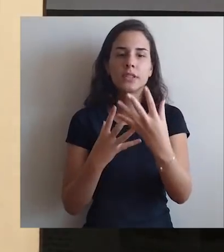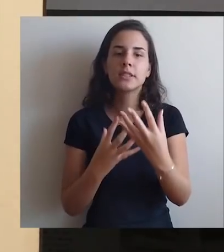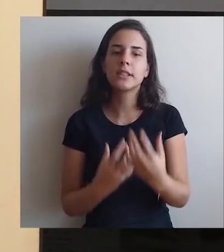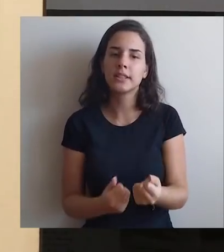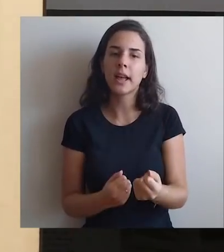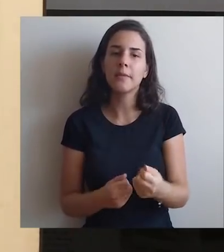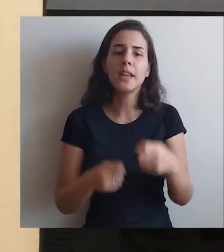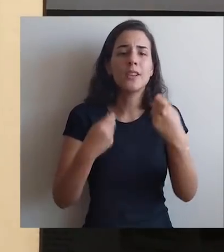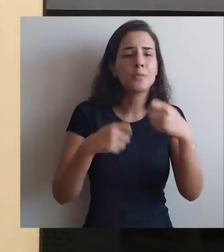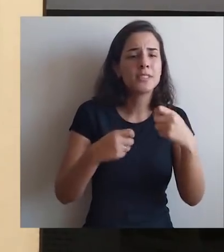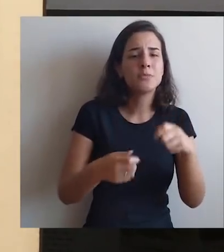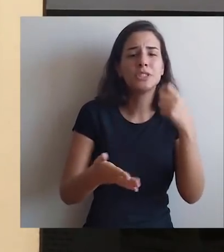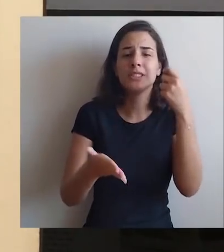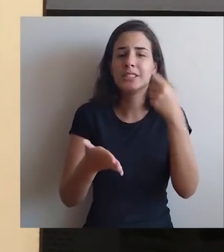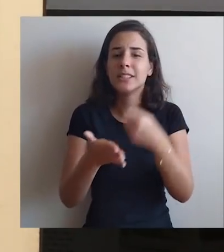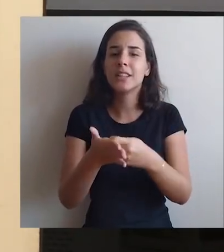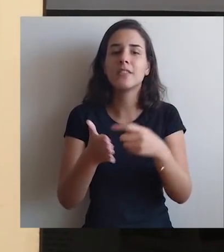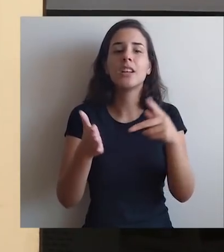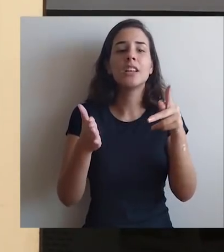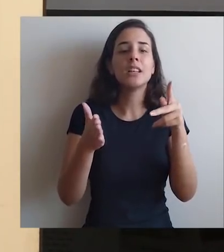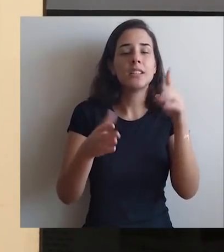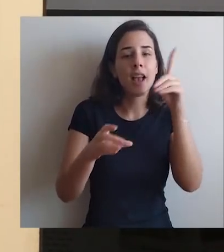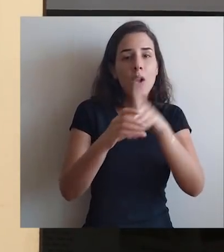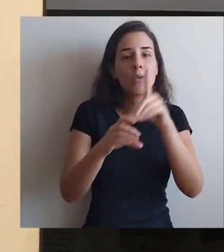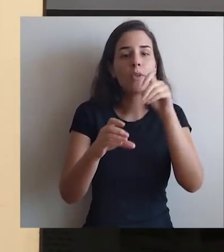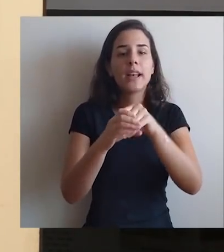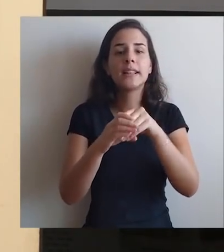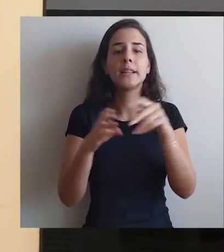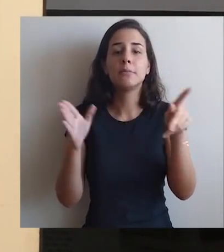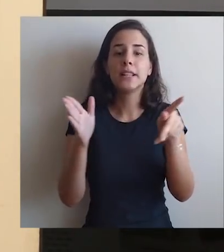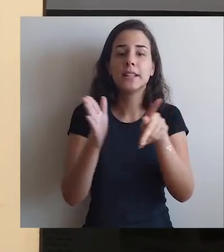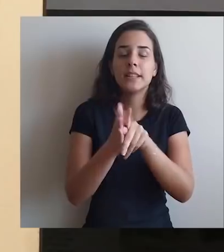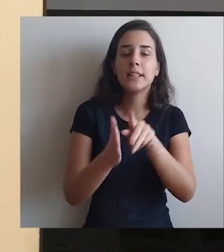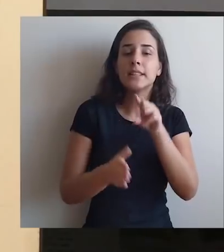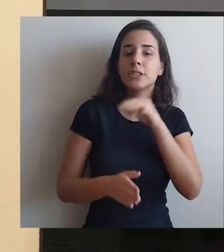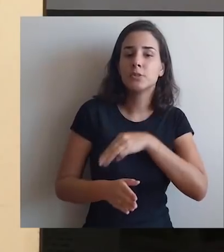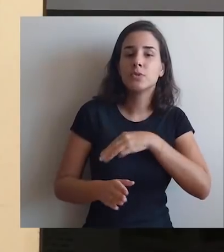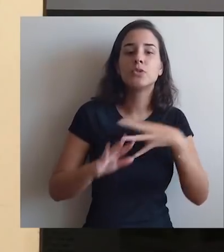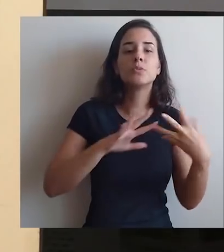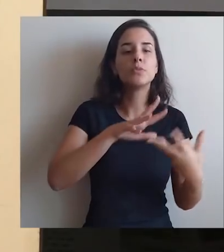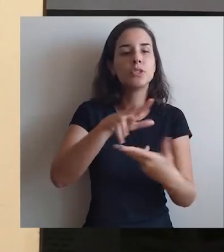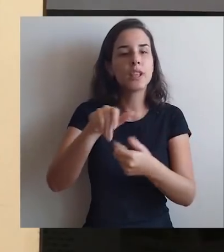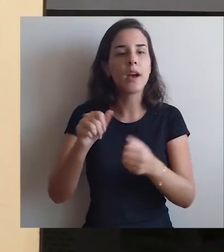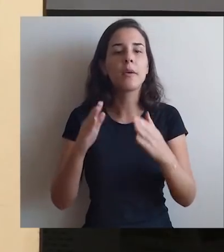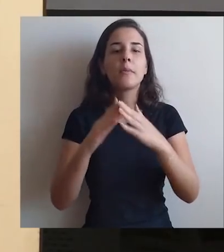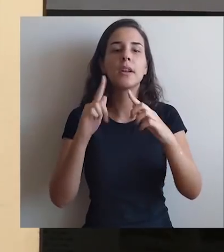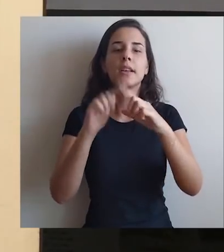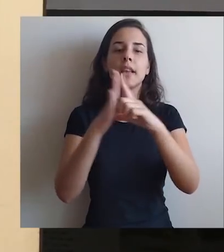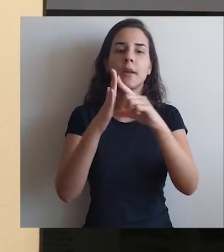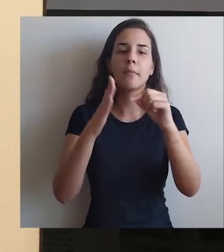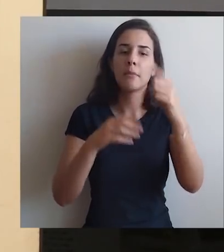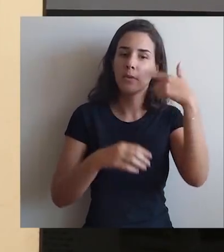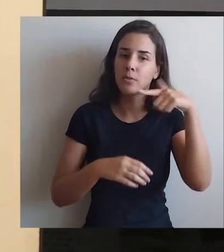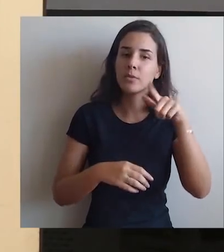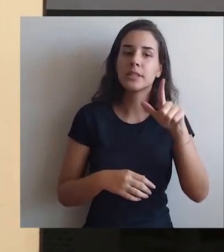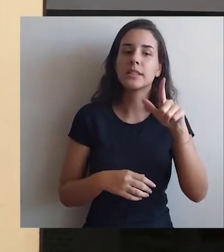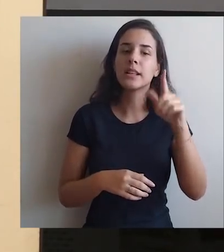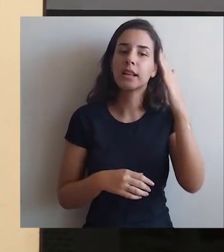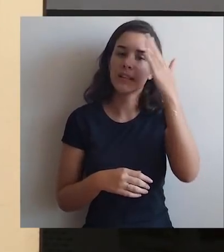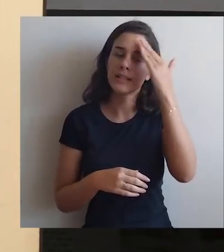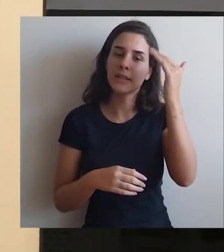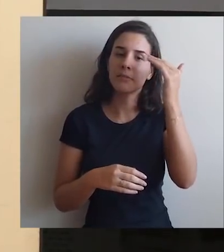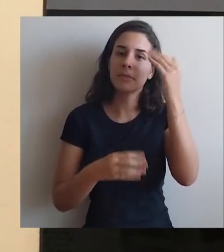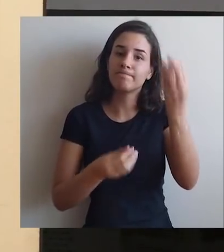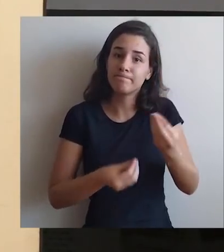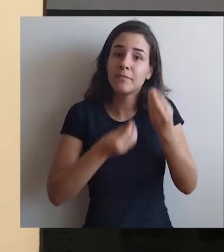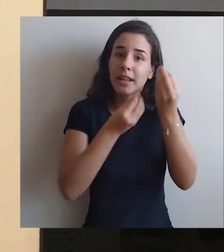continua e nós continuamos aí recebendo as ofertas que nós pedimos que sejam identificadas como missões mundiais